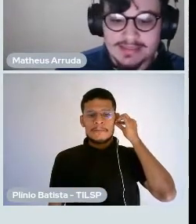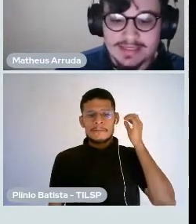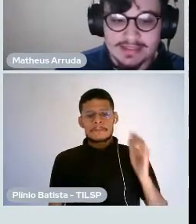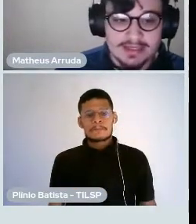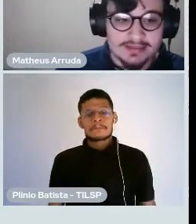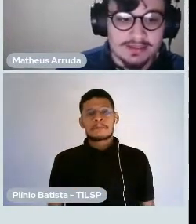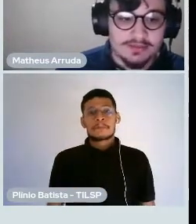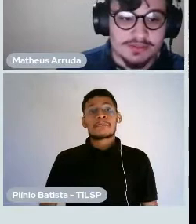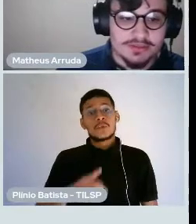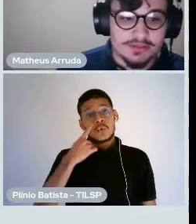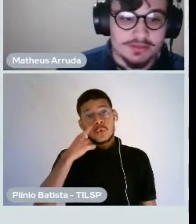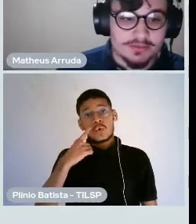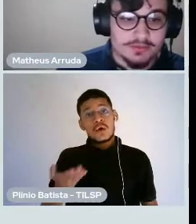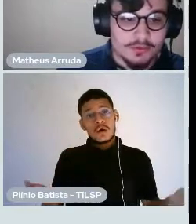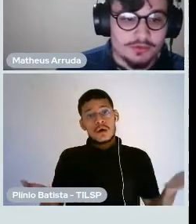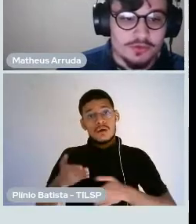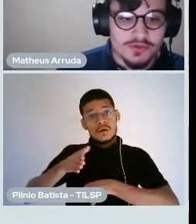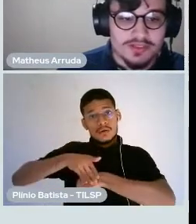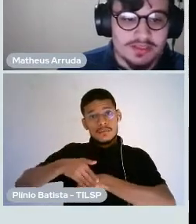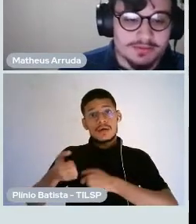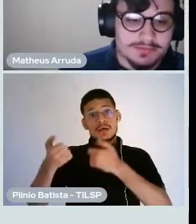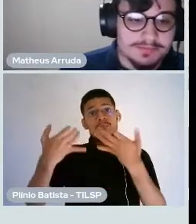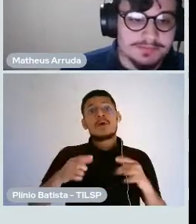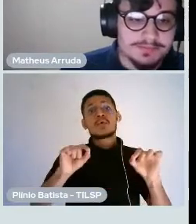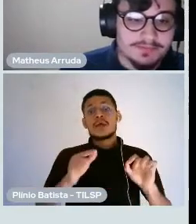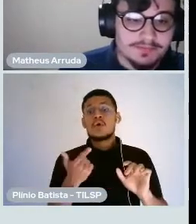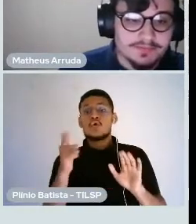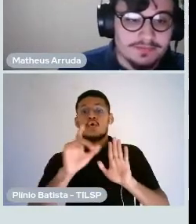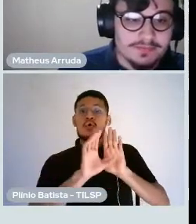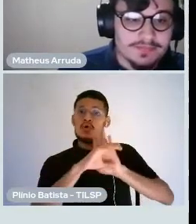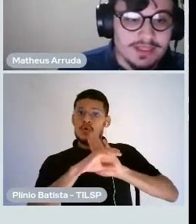E aí a gente entra dentro de outro conceito,